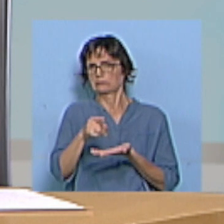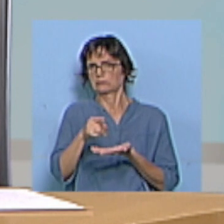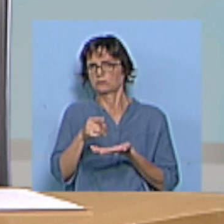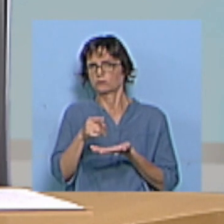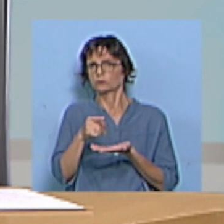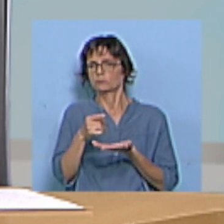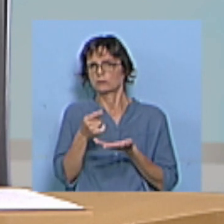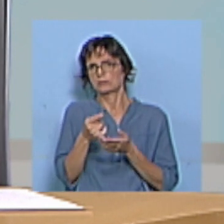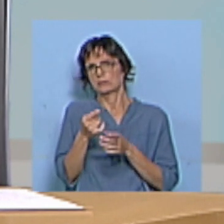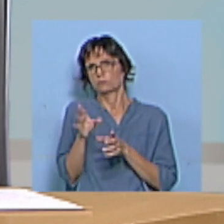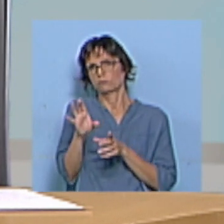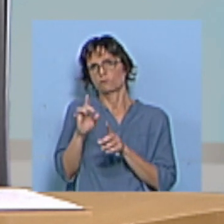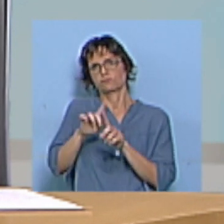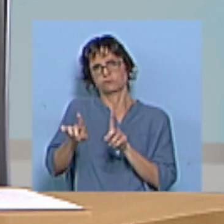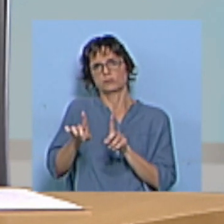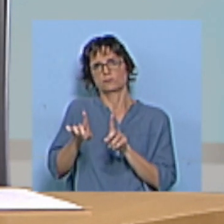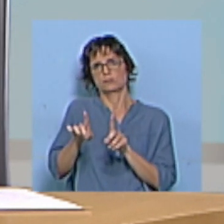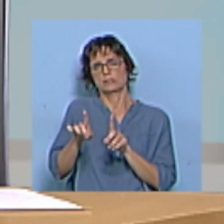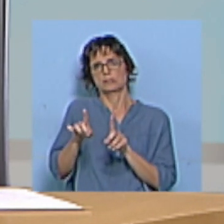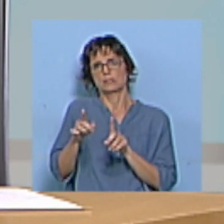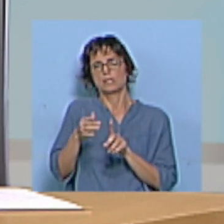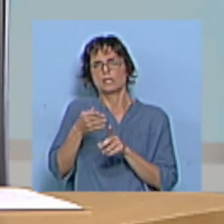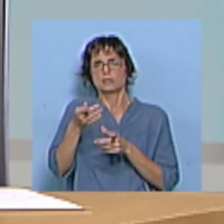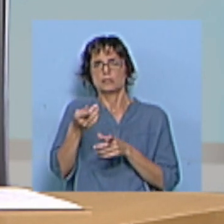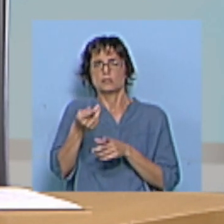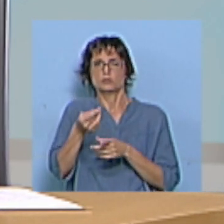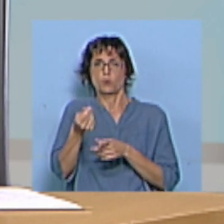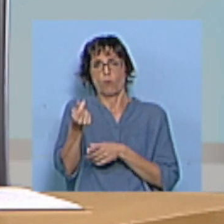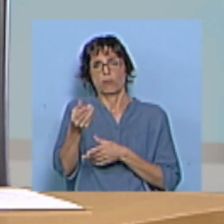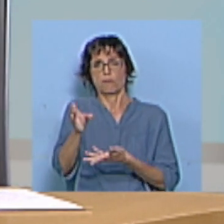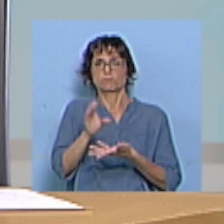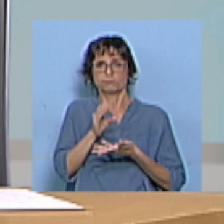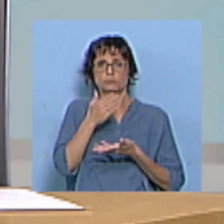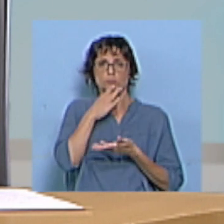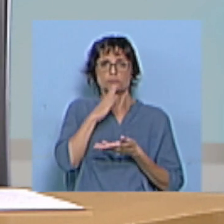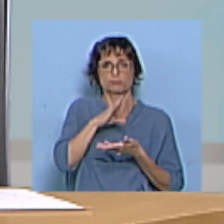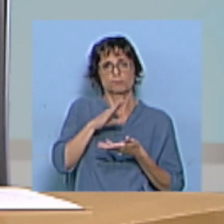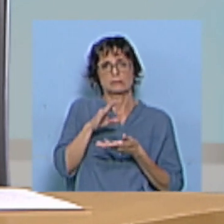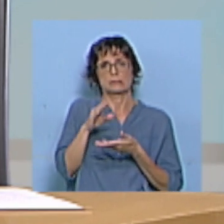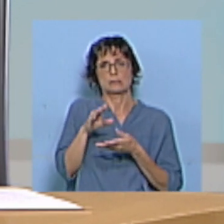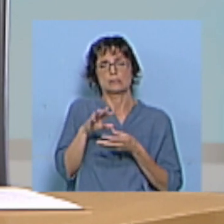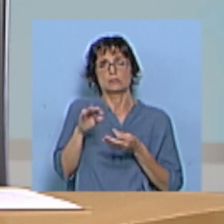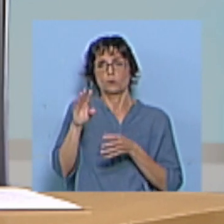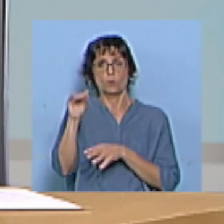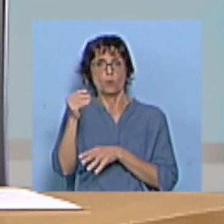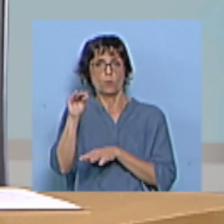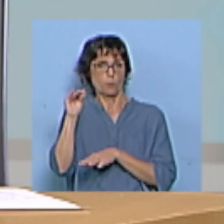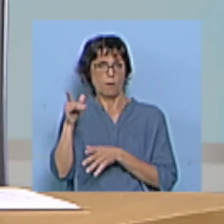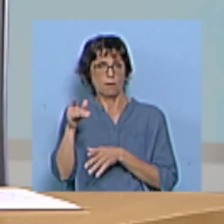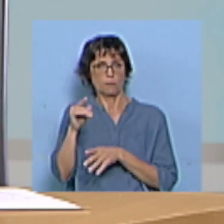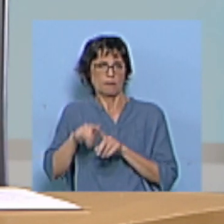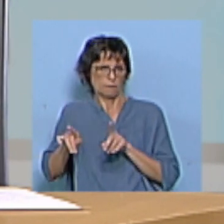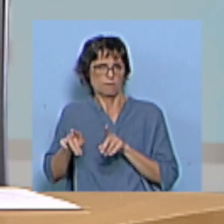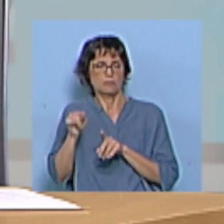muito diferente dos empréstimos bancários, mas terão de ser pagos, obviamente, não é? E, portanto, desse ponto de vista, contam para a